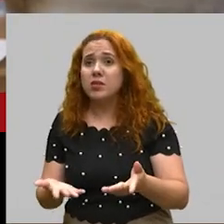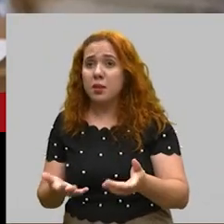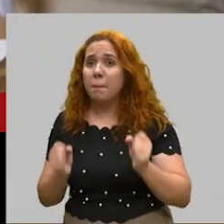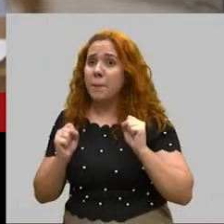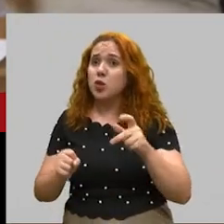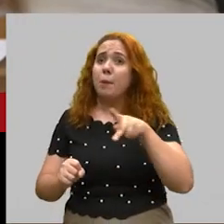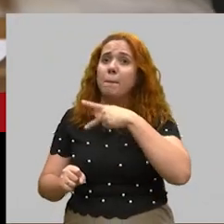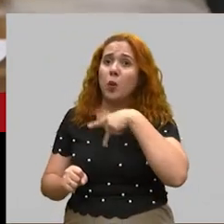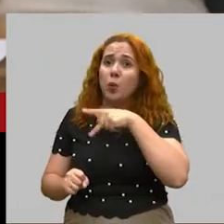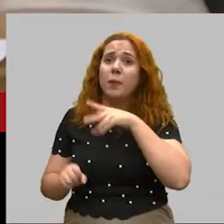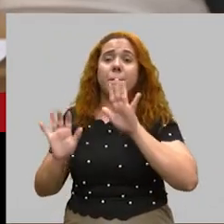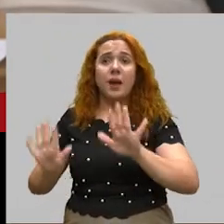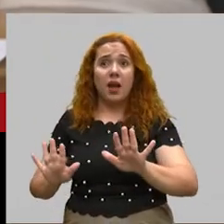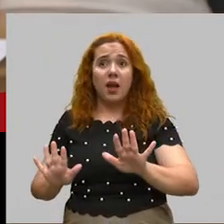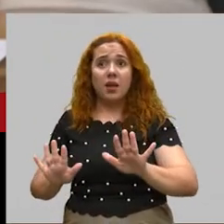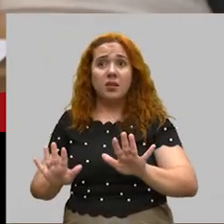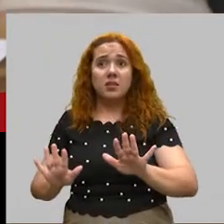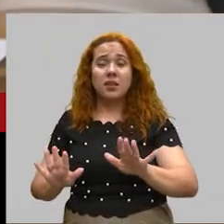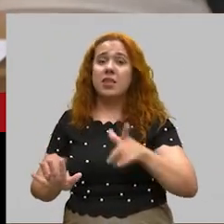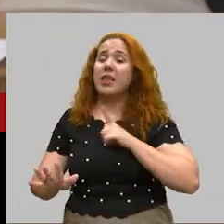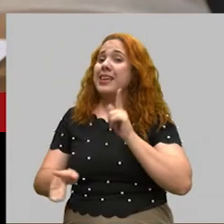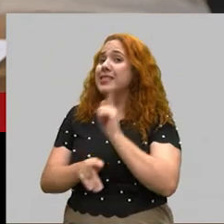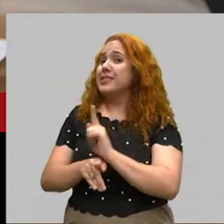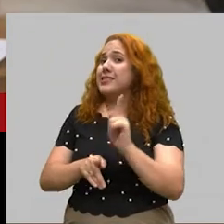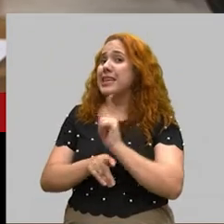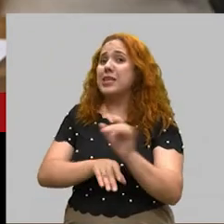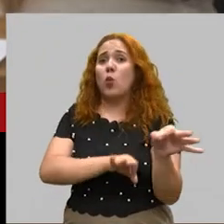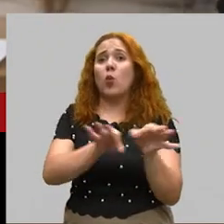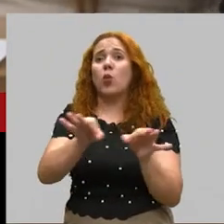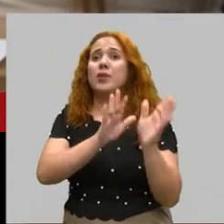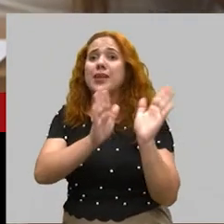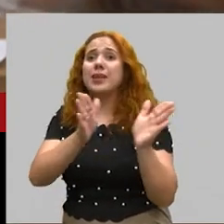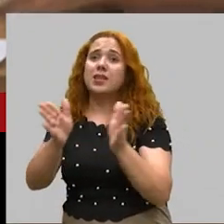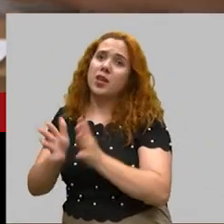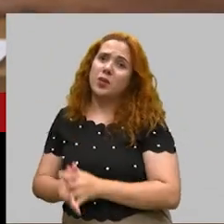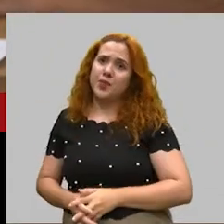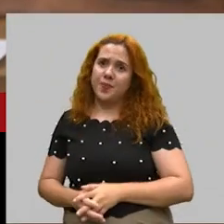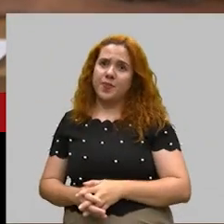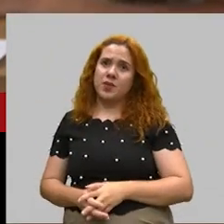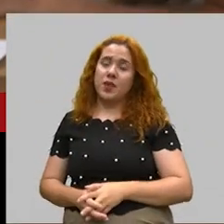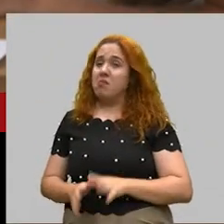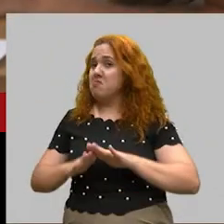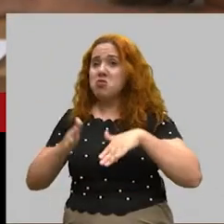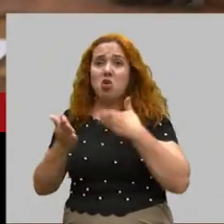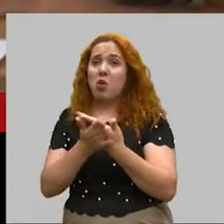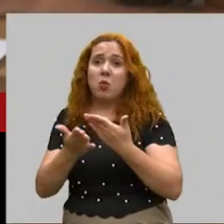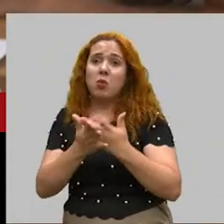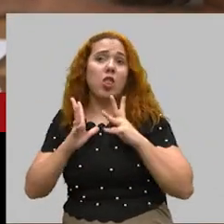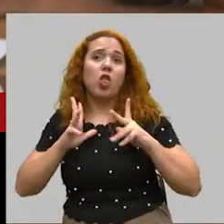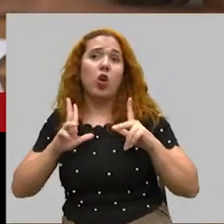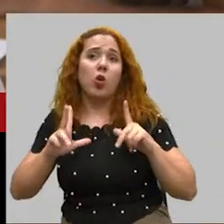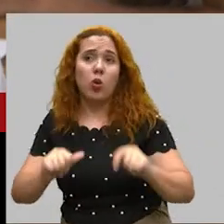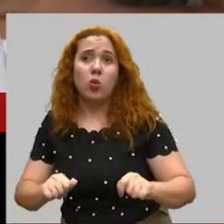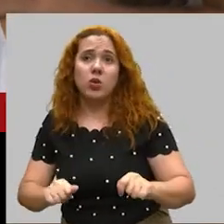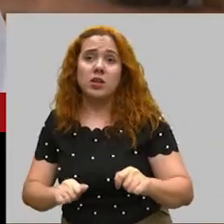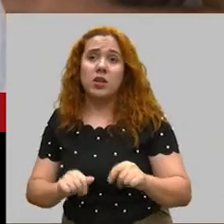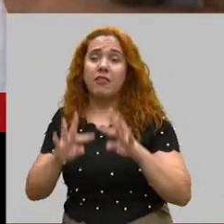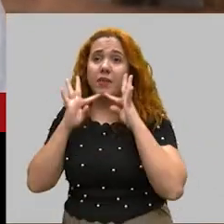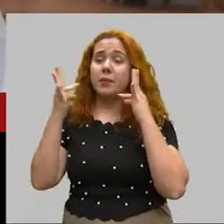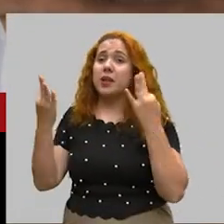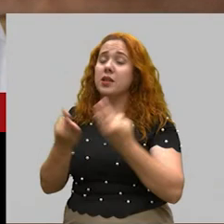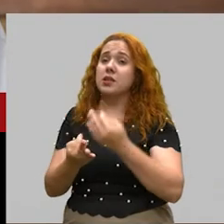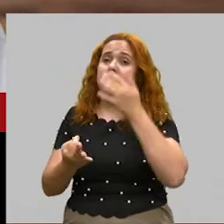sim mas que ela tenha gestão não só a escola famíli agrícola mas a escola pública de uma forma geral que a família